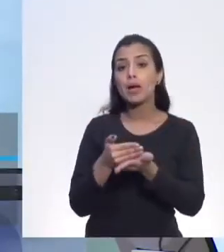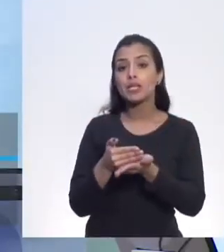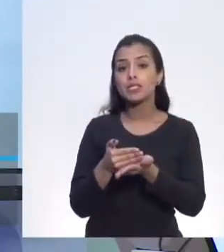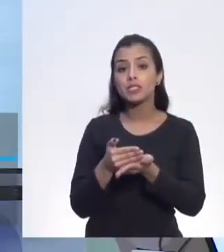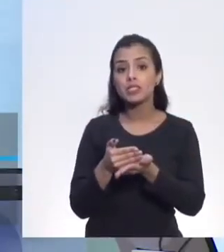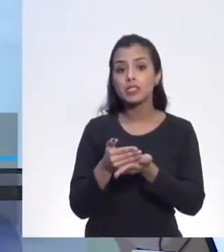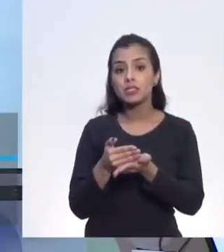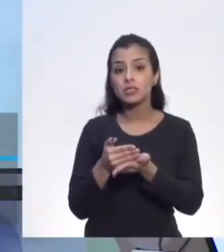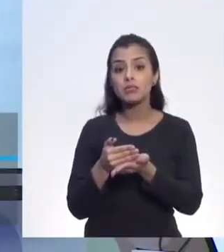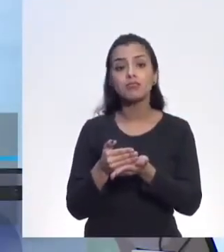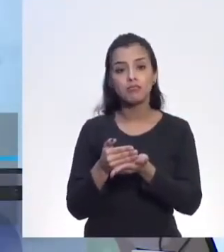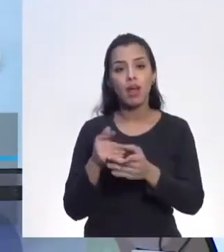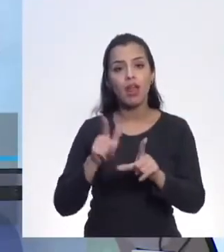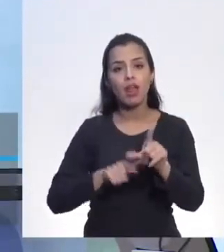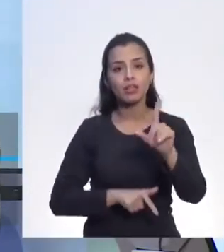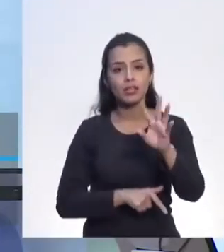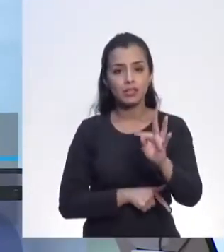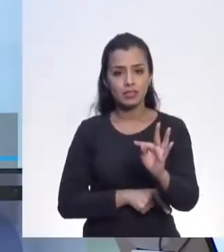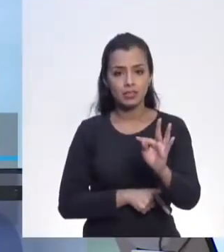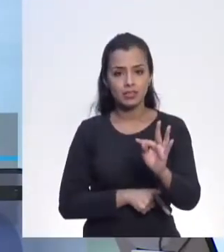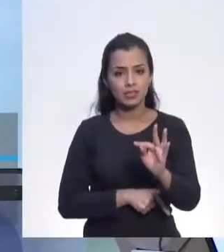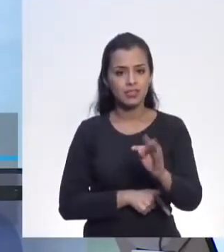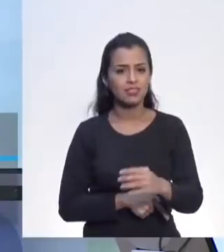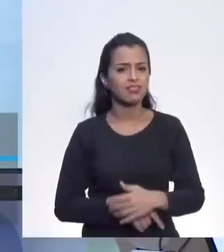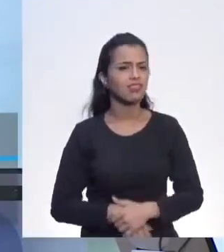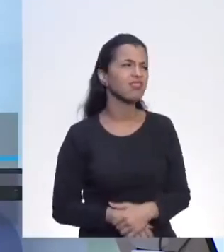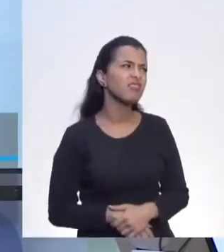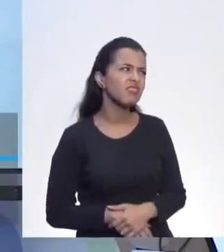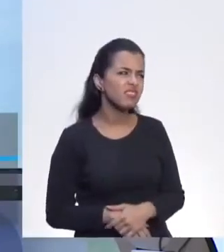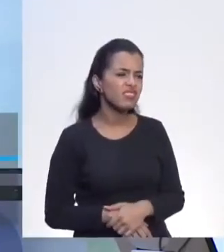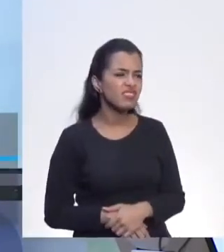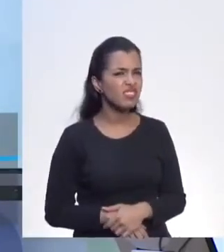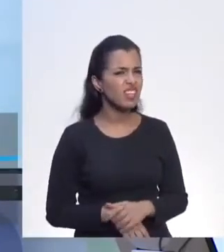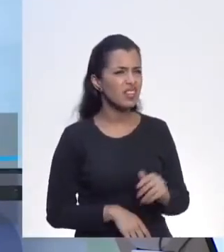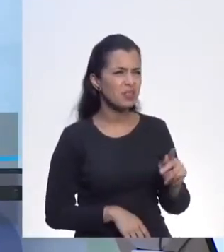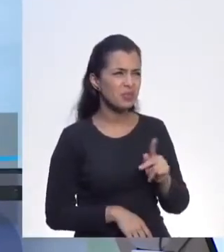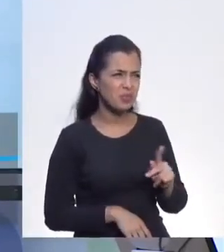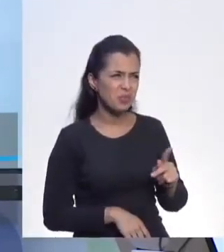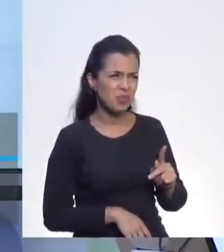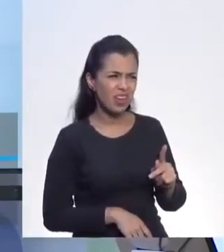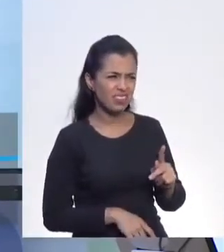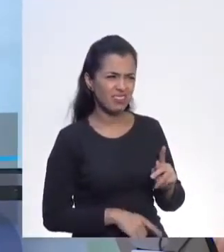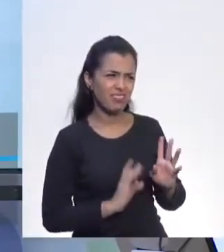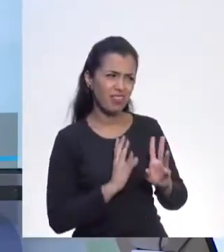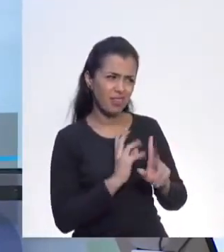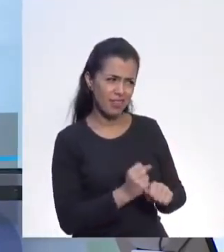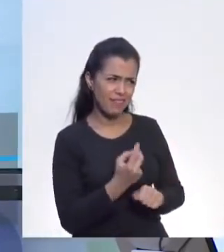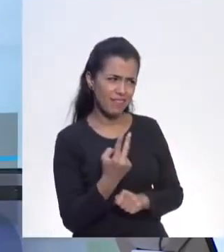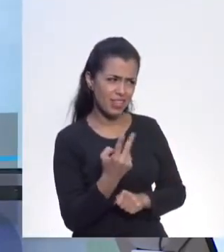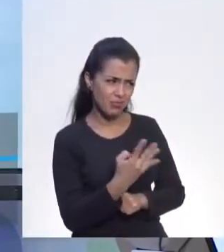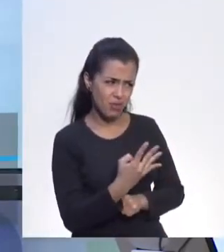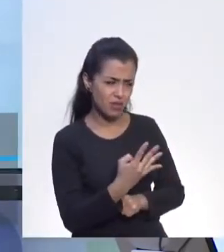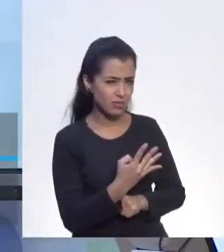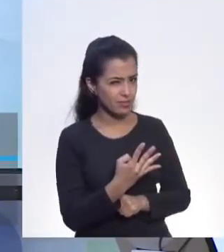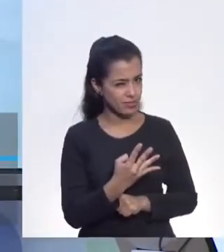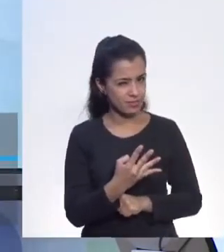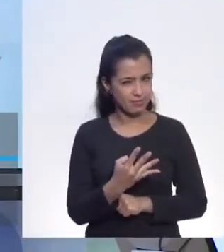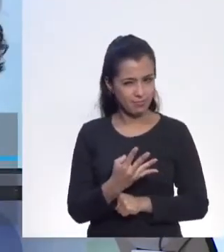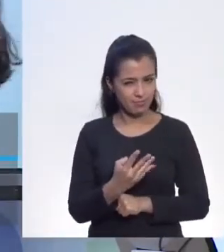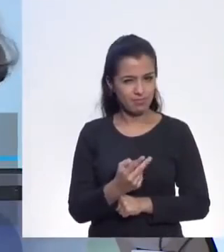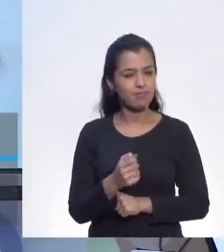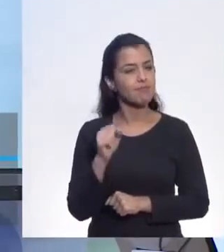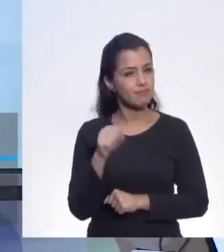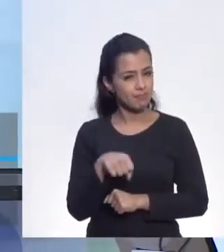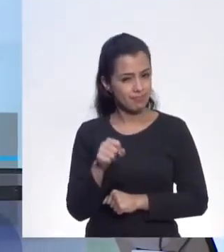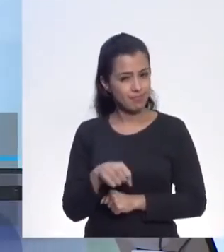T. Muito bem. Você deve estar falando assim, ai, professora, não vai dar 24? Vai,